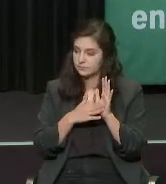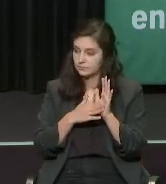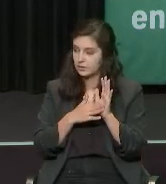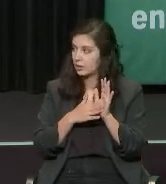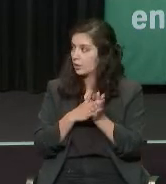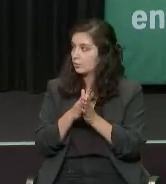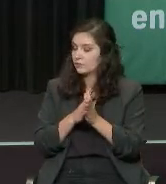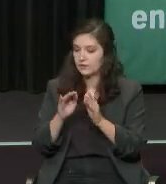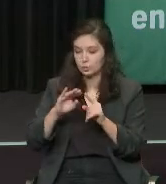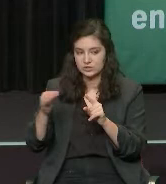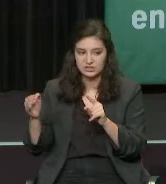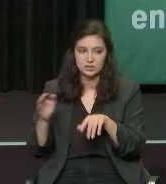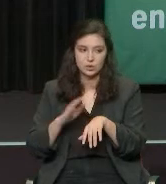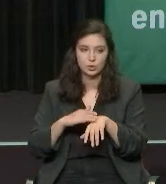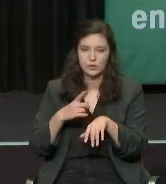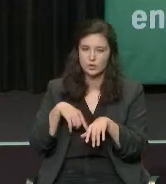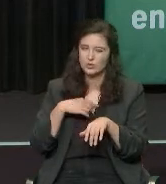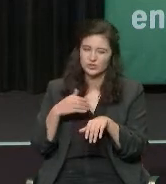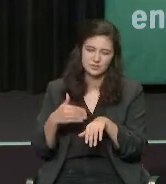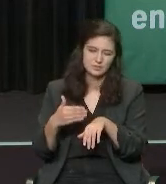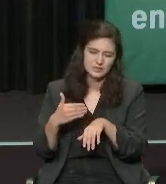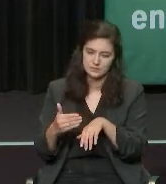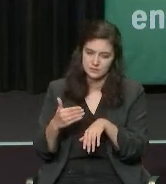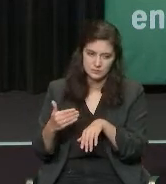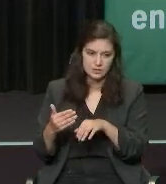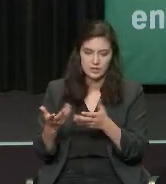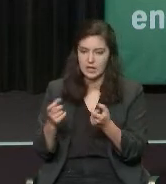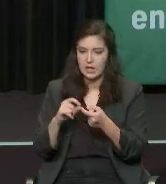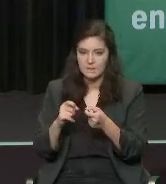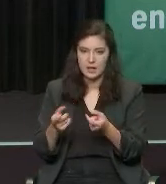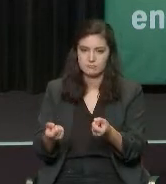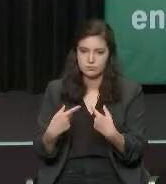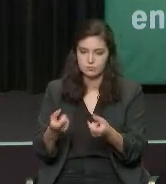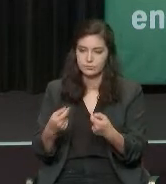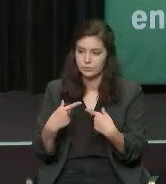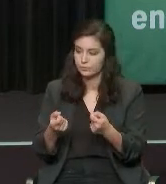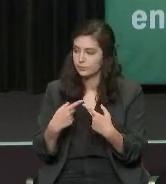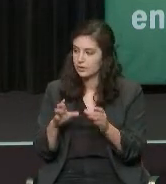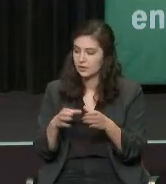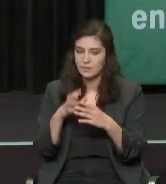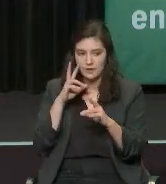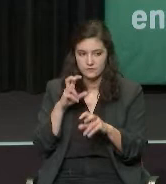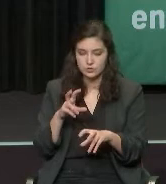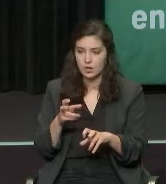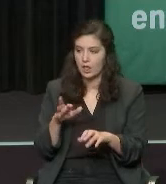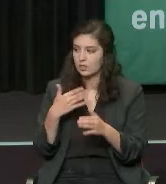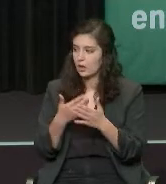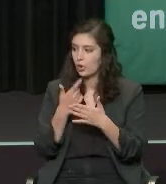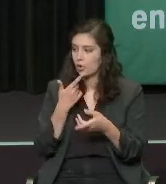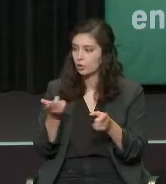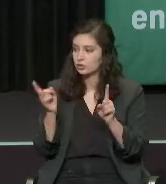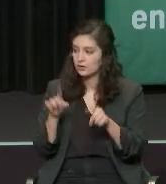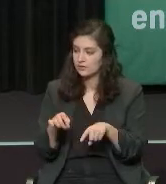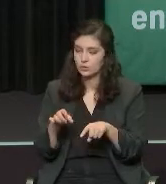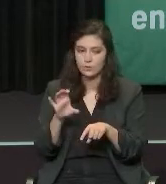Ciência, porque nós quase todas as semanas recebemos e-mails de equipas de investigação que descobriram mais uma torre, uma